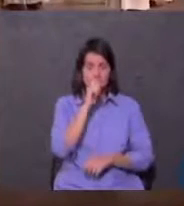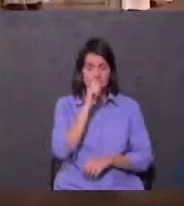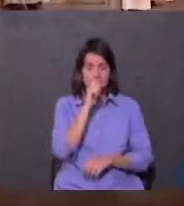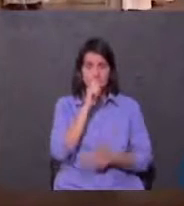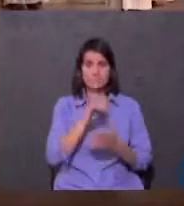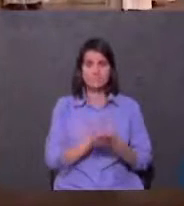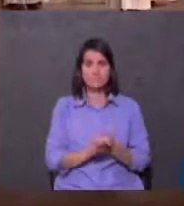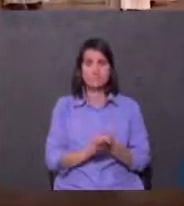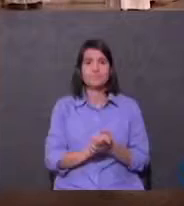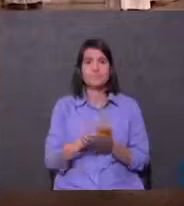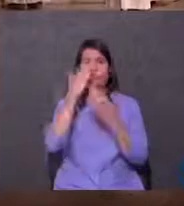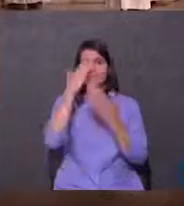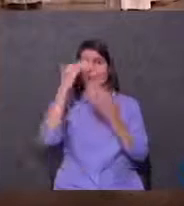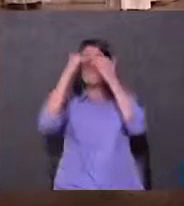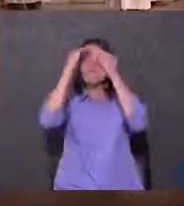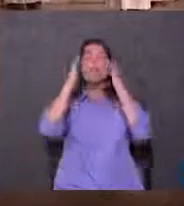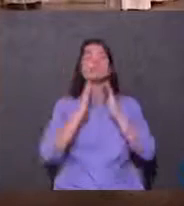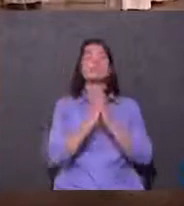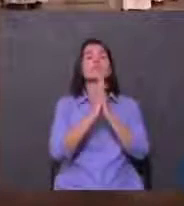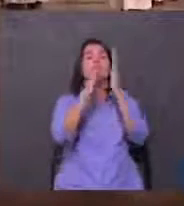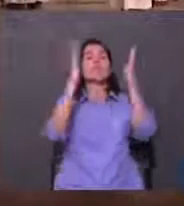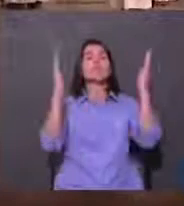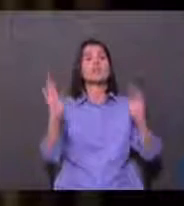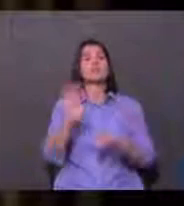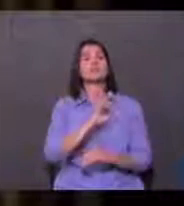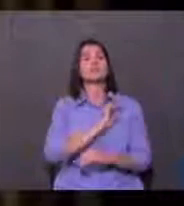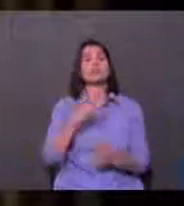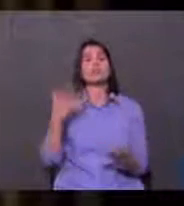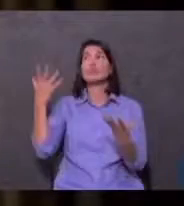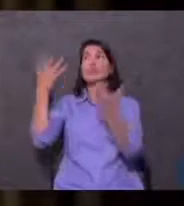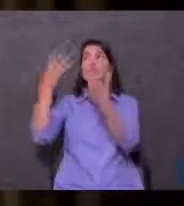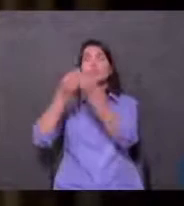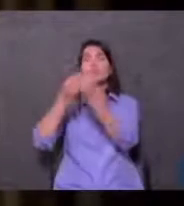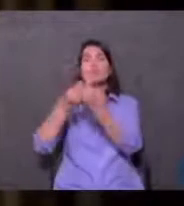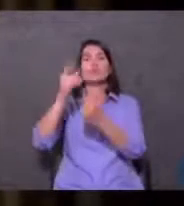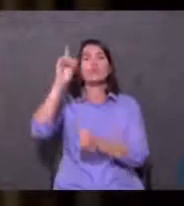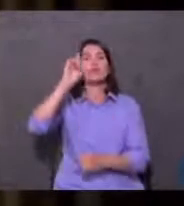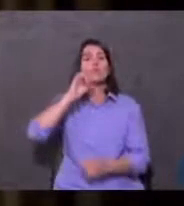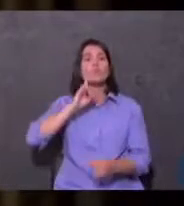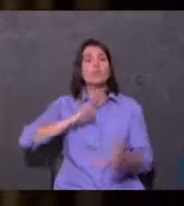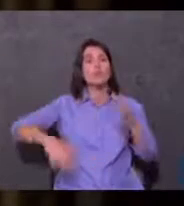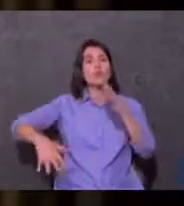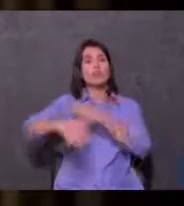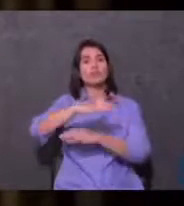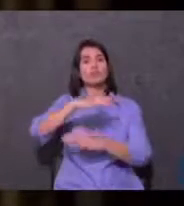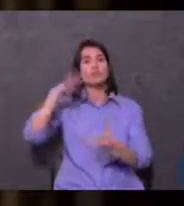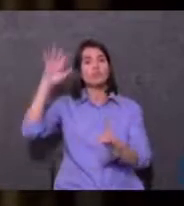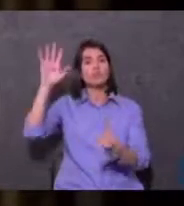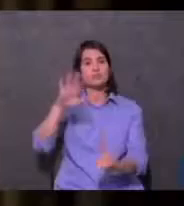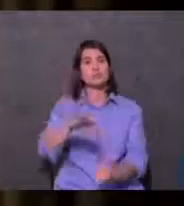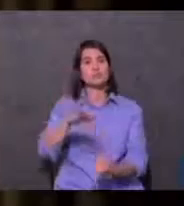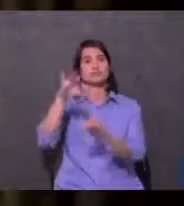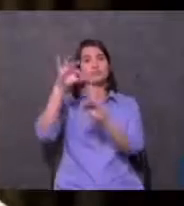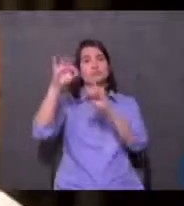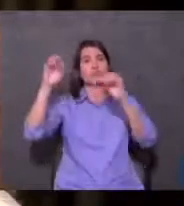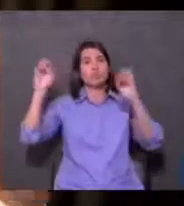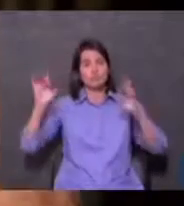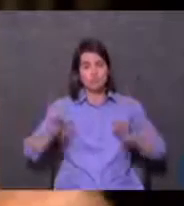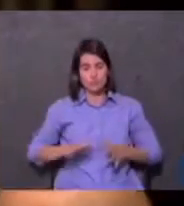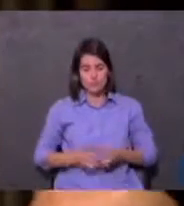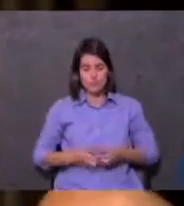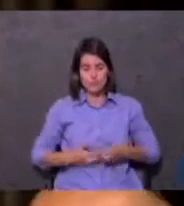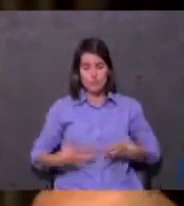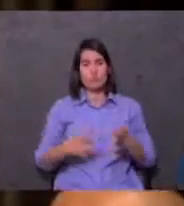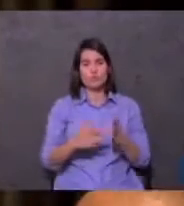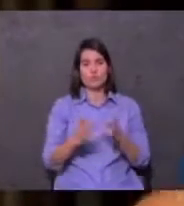Ave Maria, cheia de graça, o Senhor é convosco. Bendita sois vós entre as mulheres e bendito é o fruto do